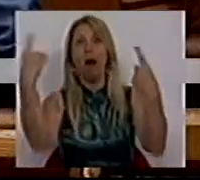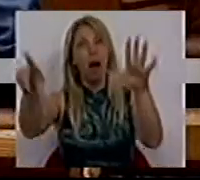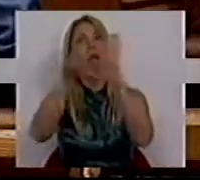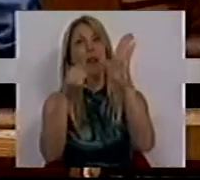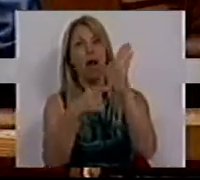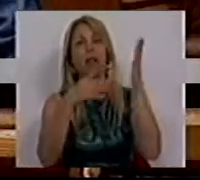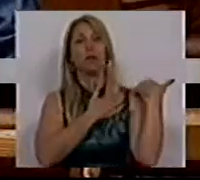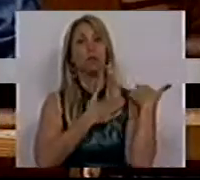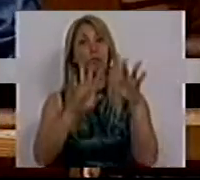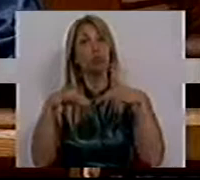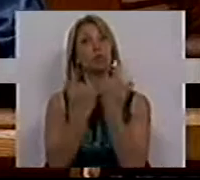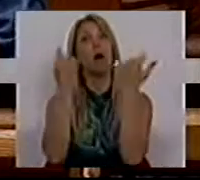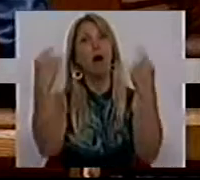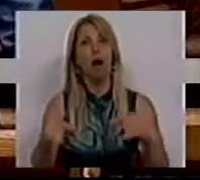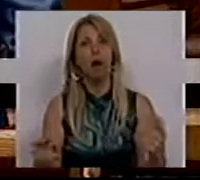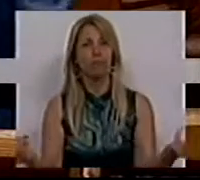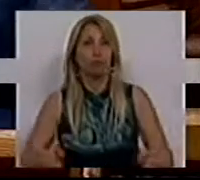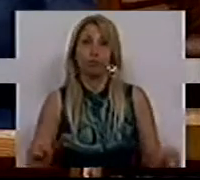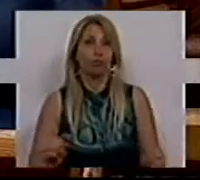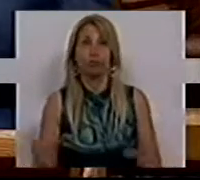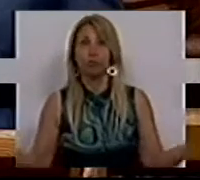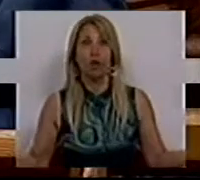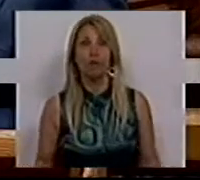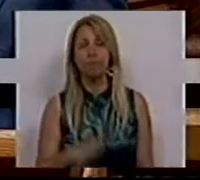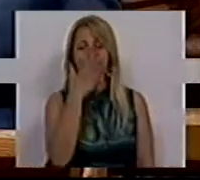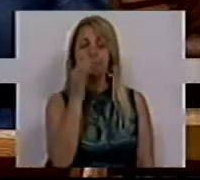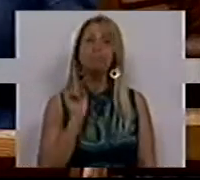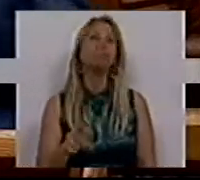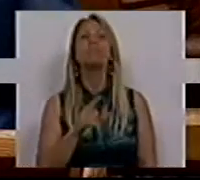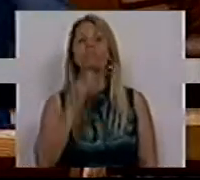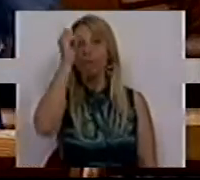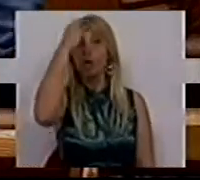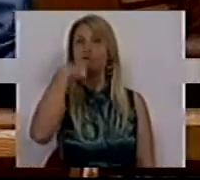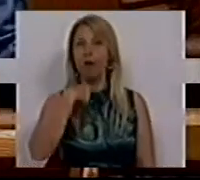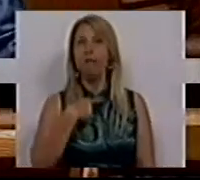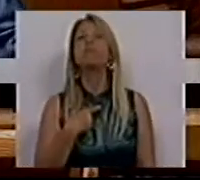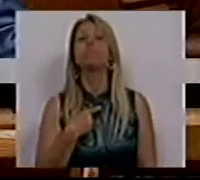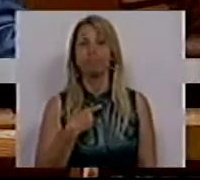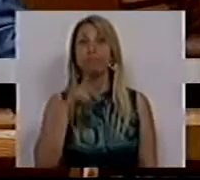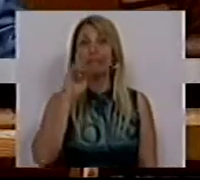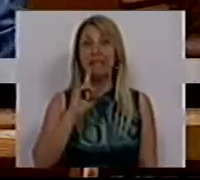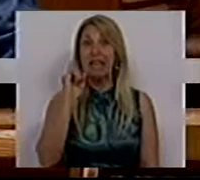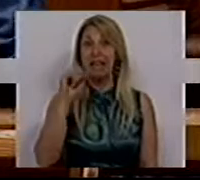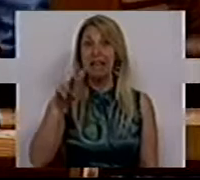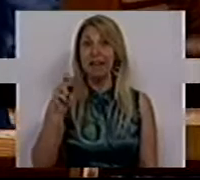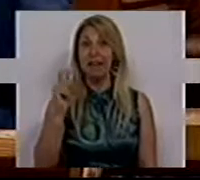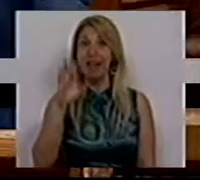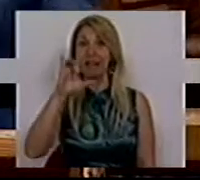responsabilidade social? Não estava. Parece que nesta história, de facto, a Dona Inércia foi o Banco de Portugal.